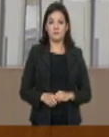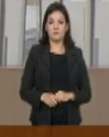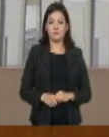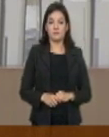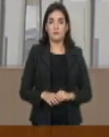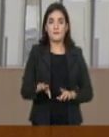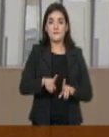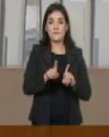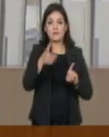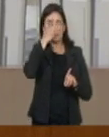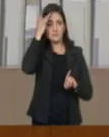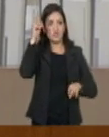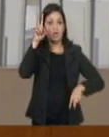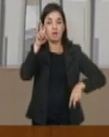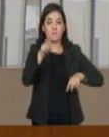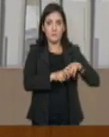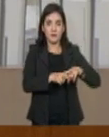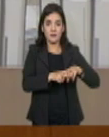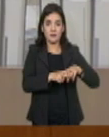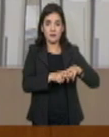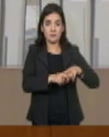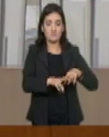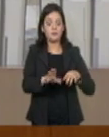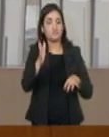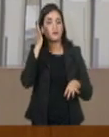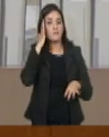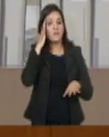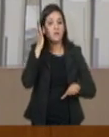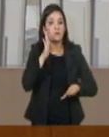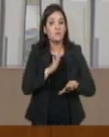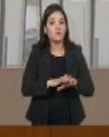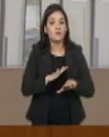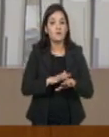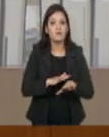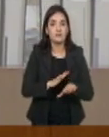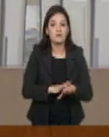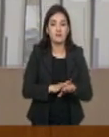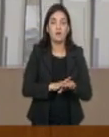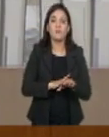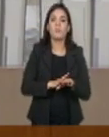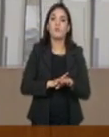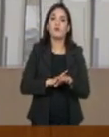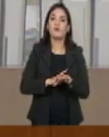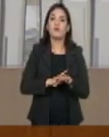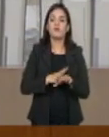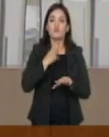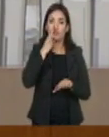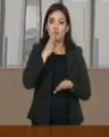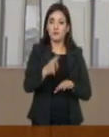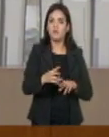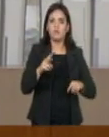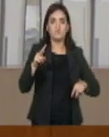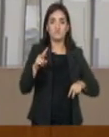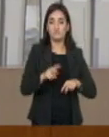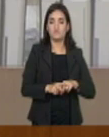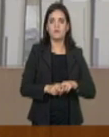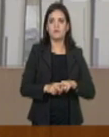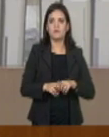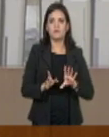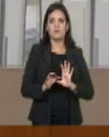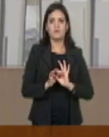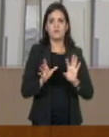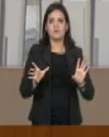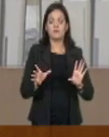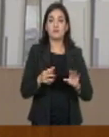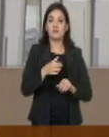com a sabença do tempo a que foi condenado à prisão privativa de liberdade,